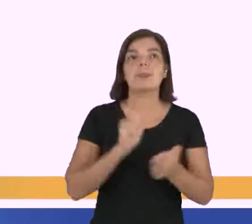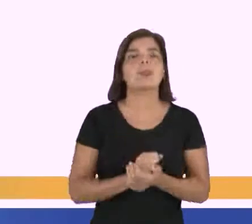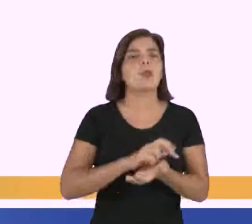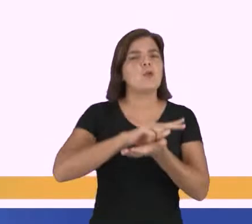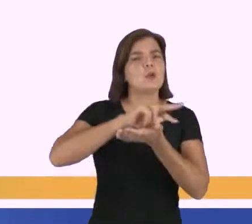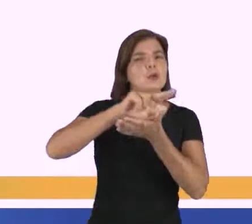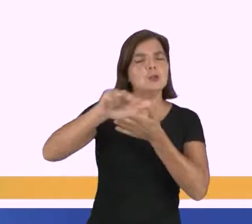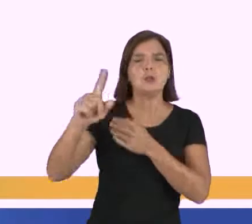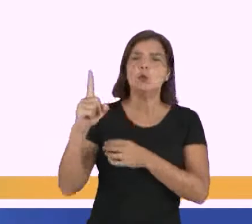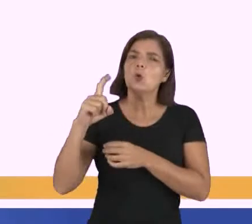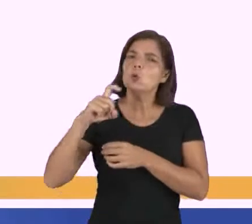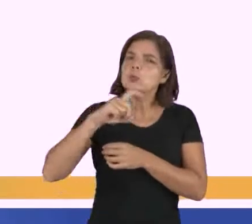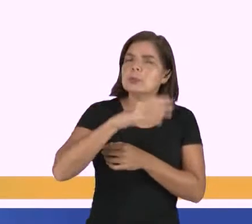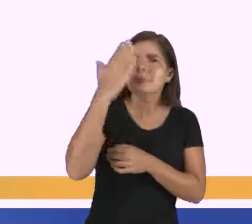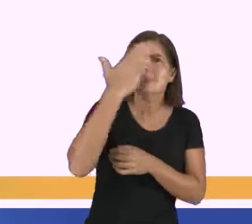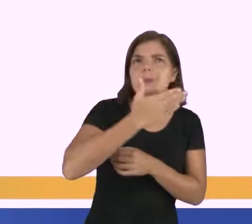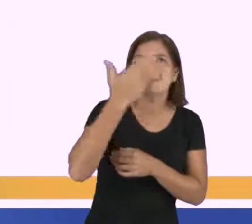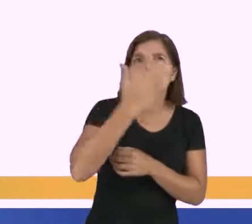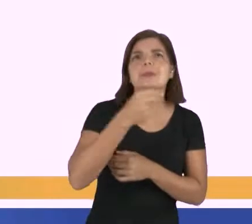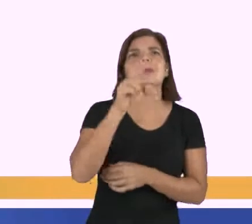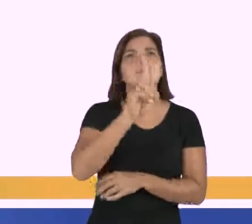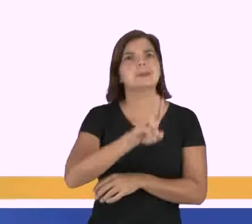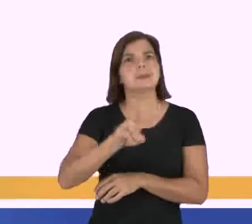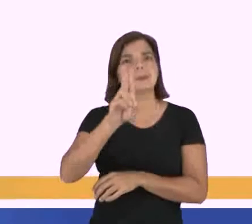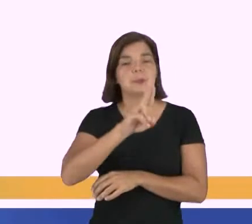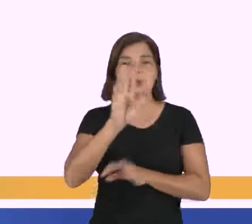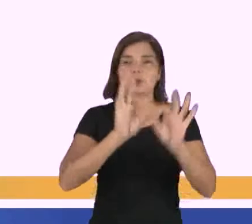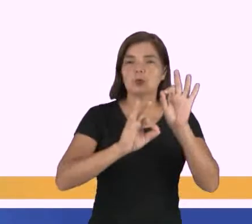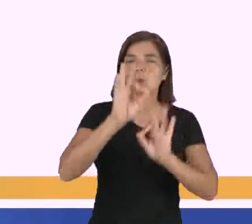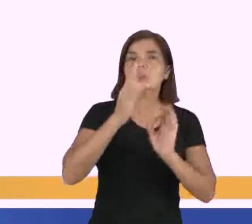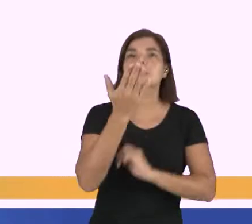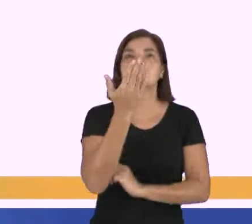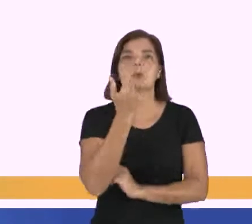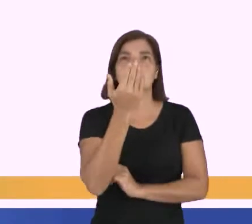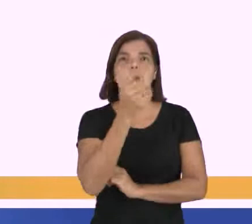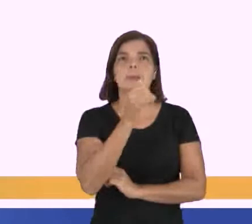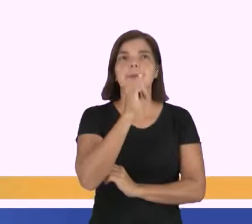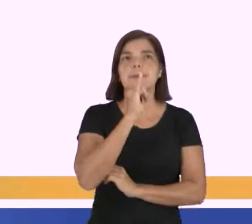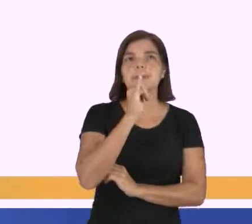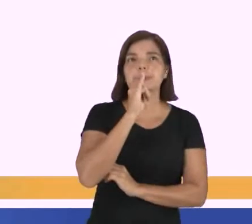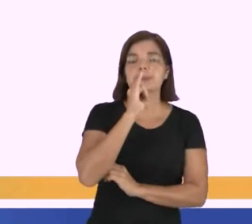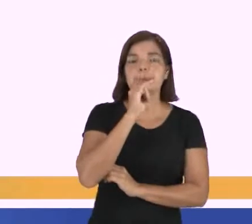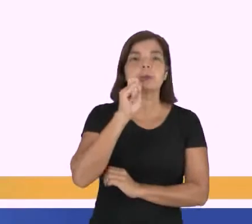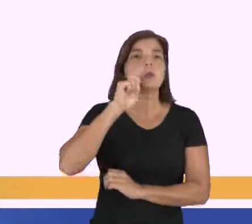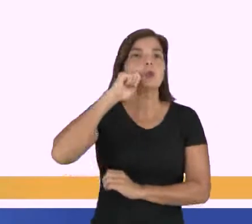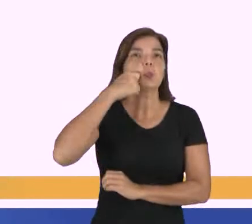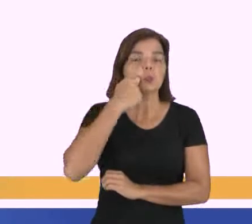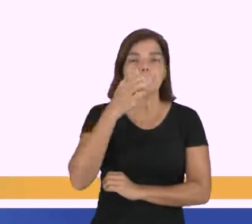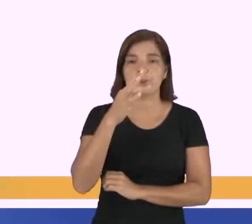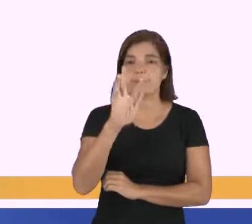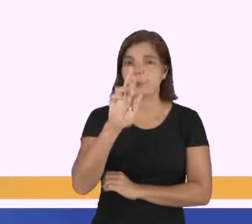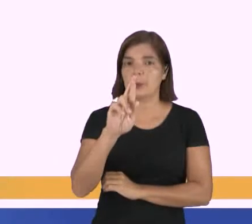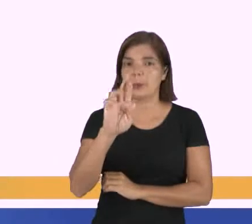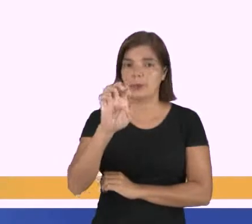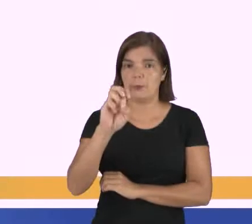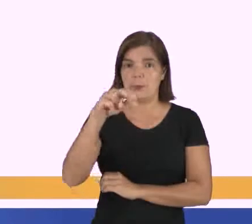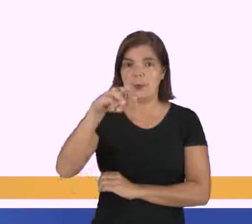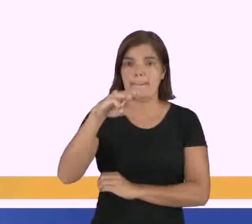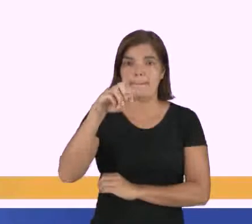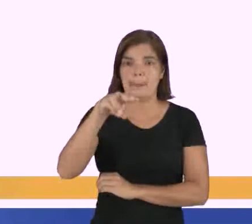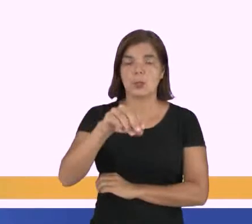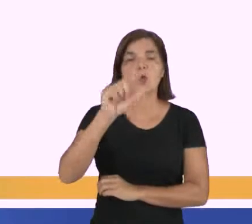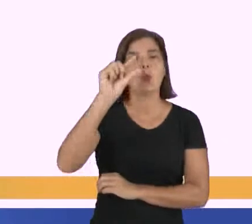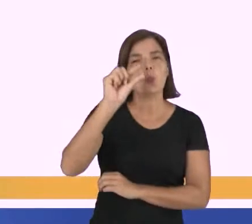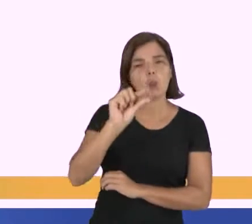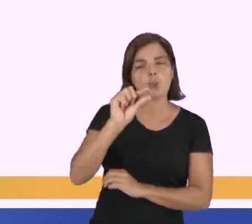temos, diversos micro-organismos são utilizados na fabricação de alimentos, como, por exemplo, o fermento no pão. Colocando uma